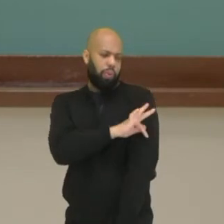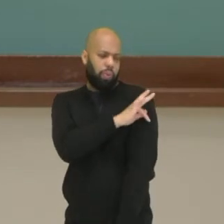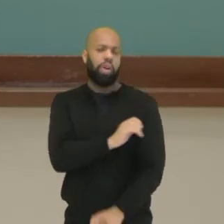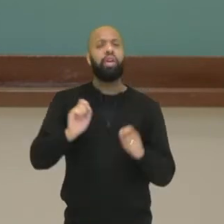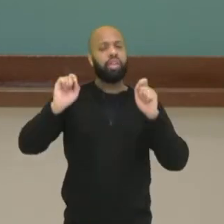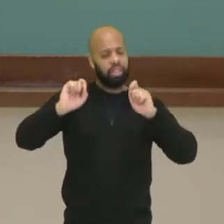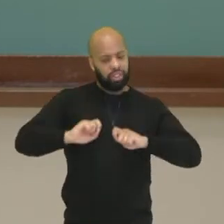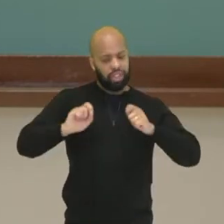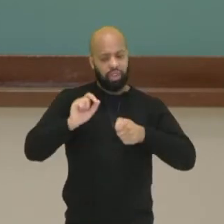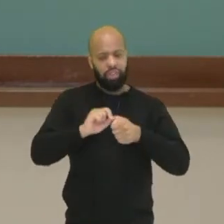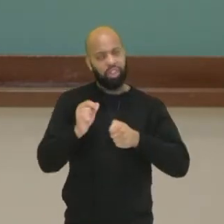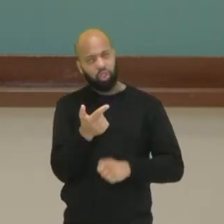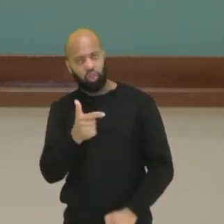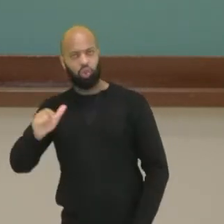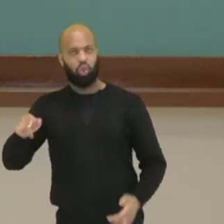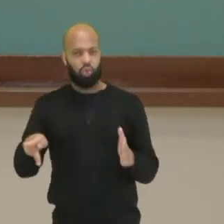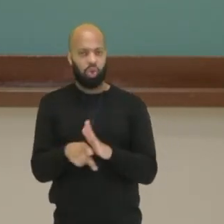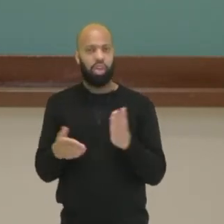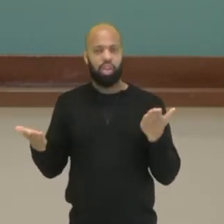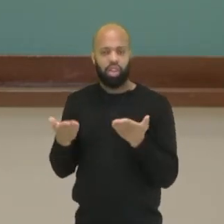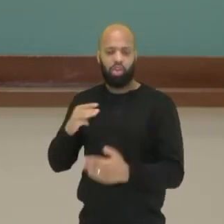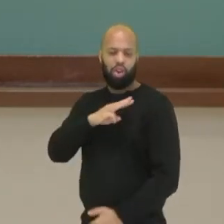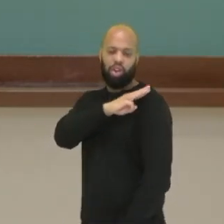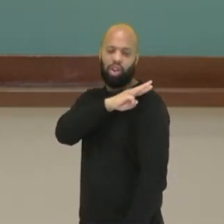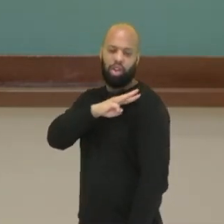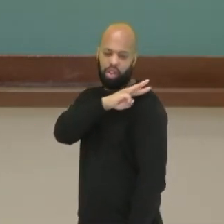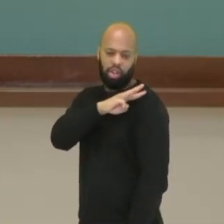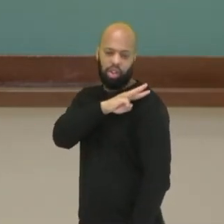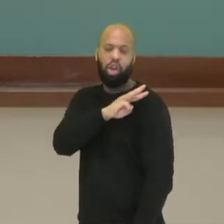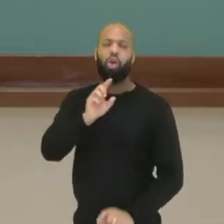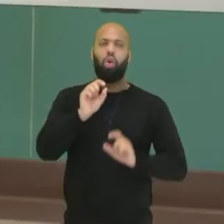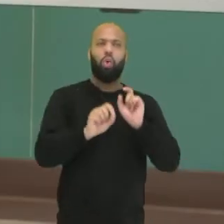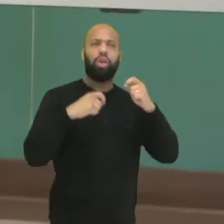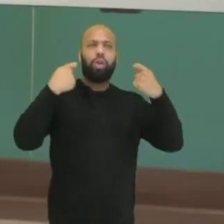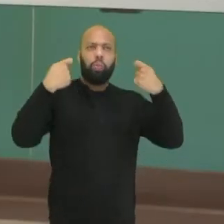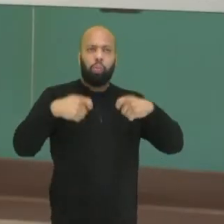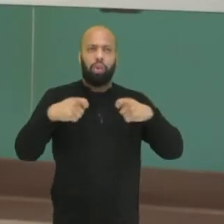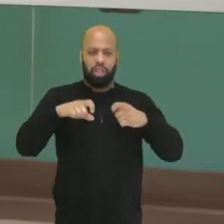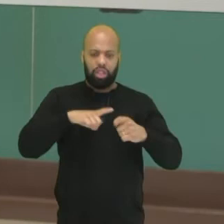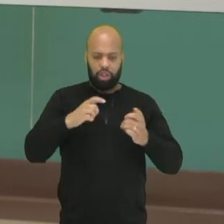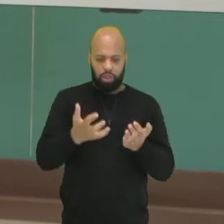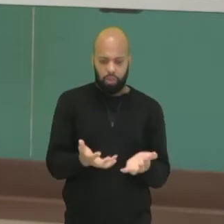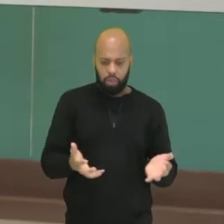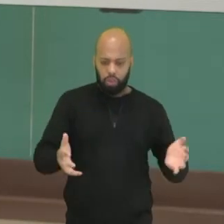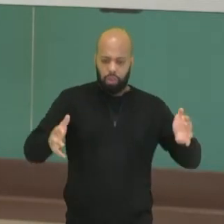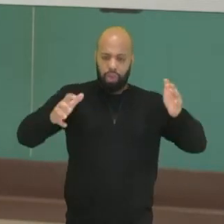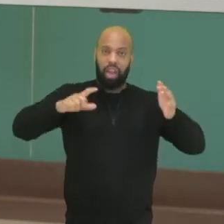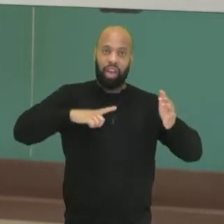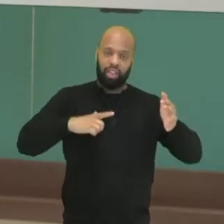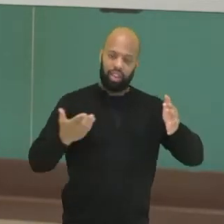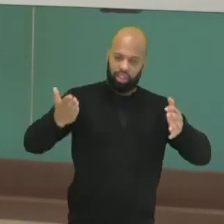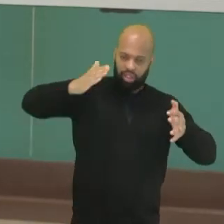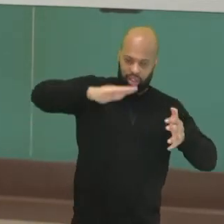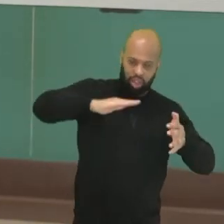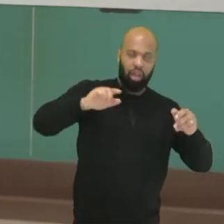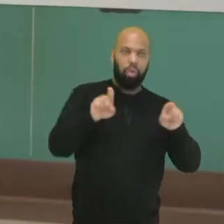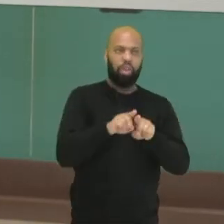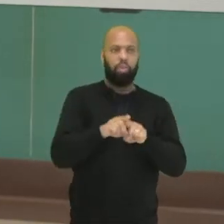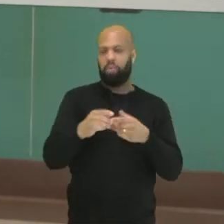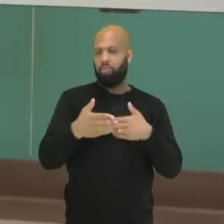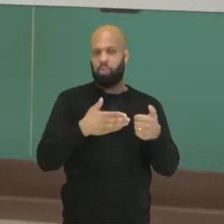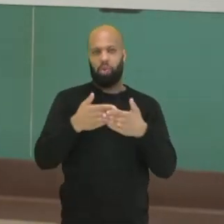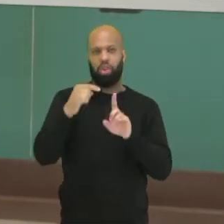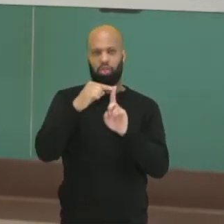no ensino médio, só que com mais aprofundamento. Então vamos lá, o que a gente vai precisar? De um recipiente com tampa, uma plantinha qualquer